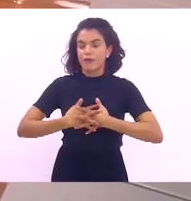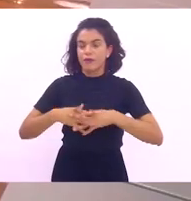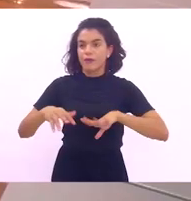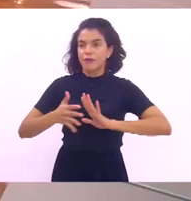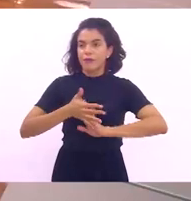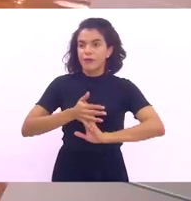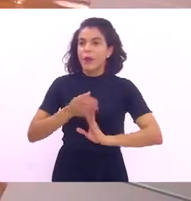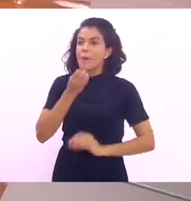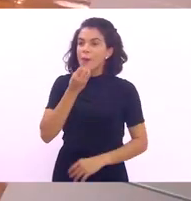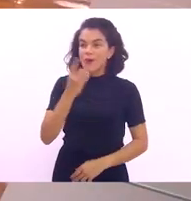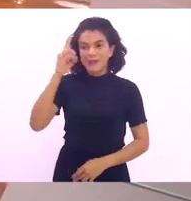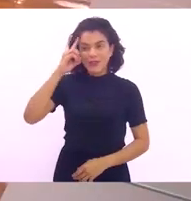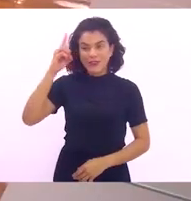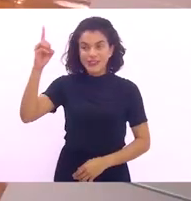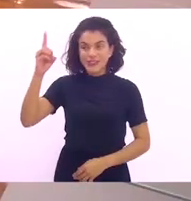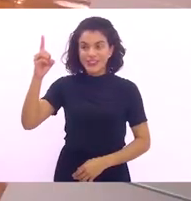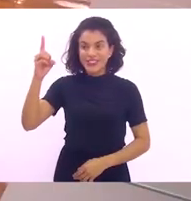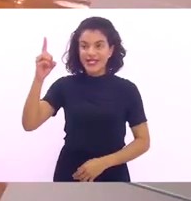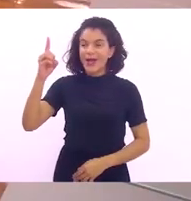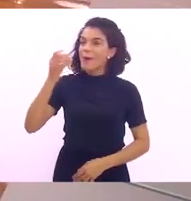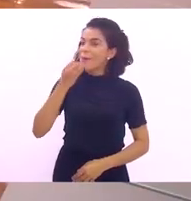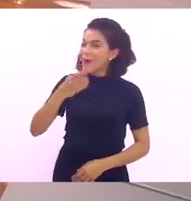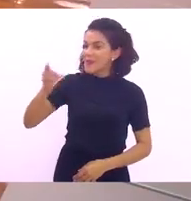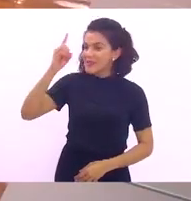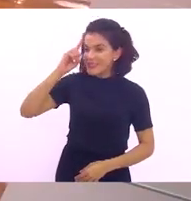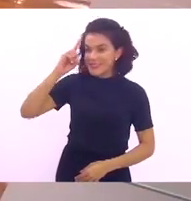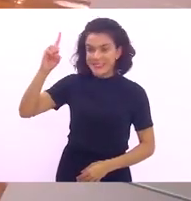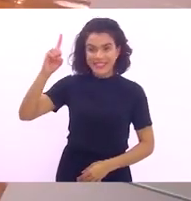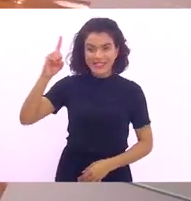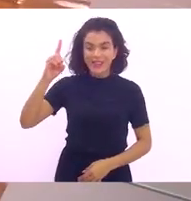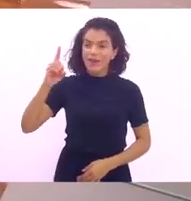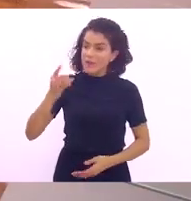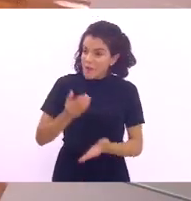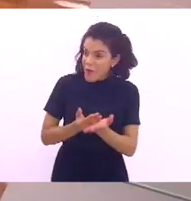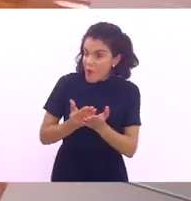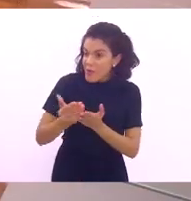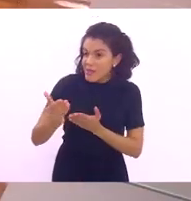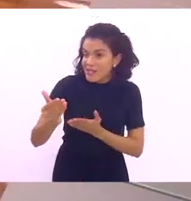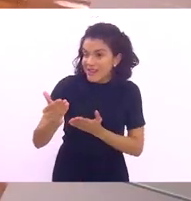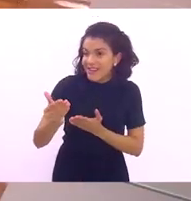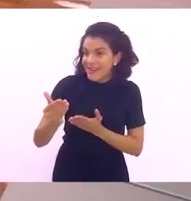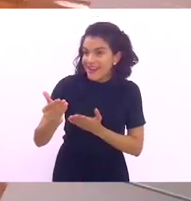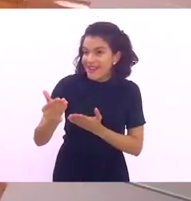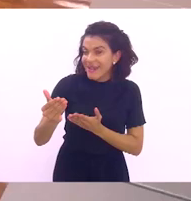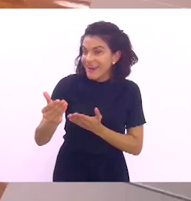bom dia bom dia vamos começar